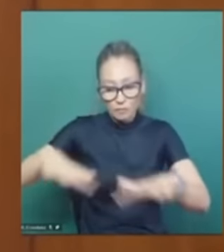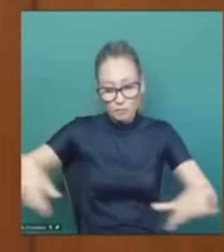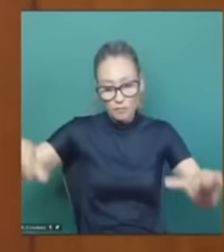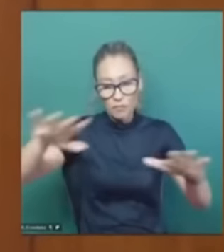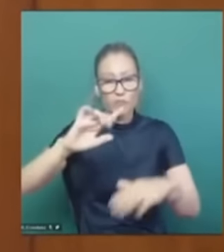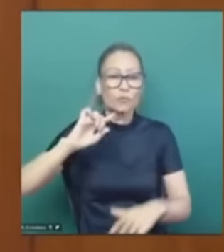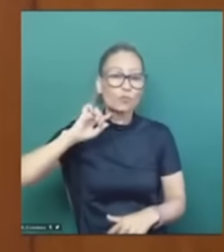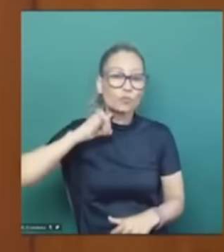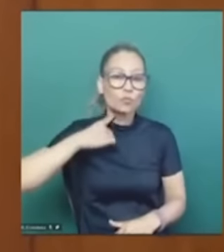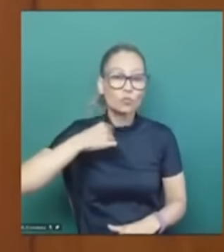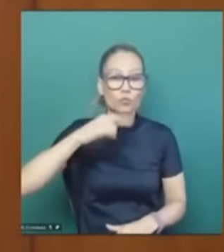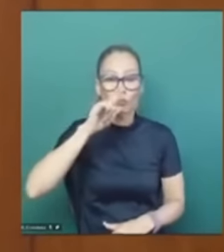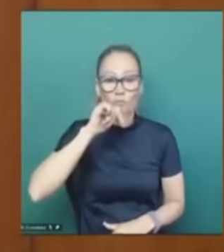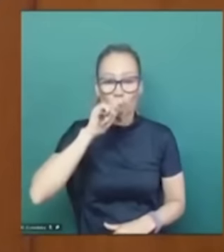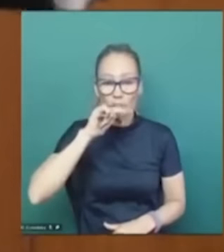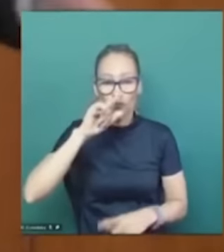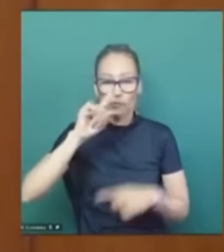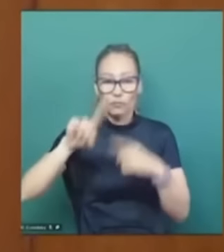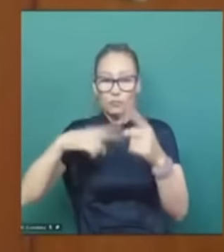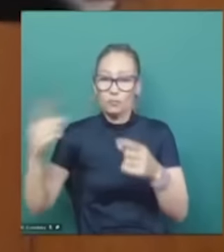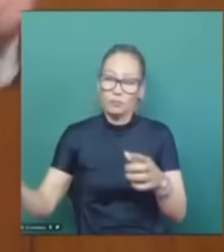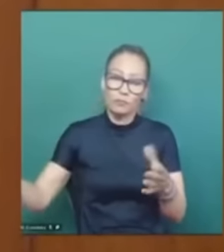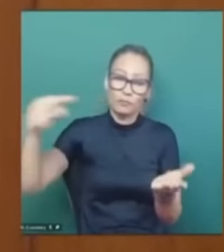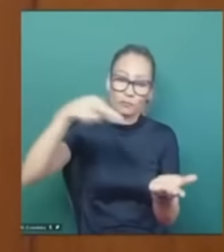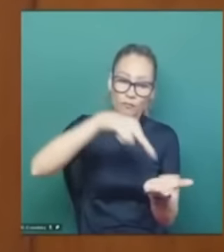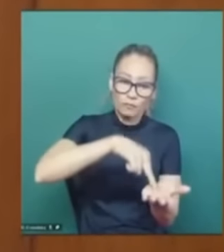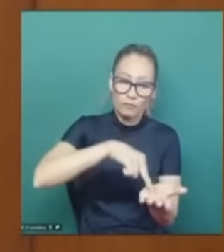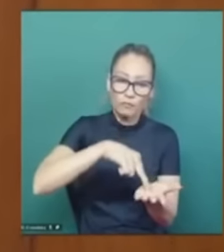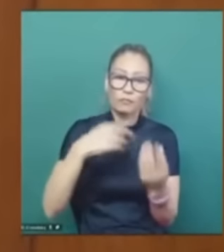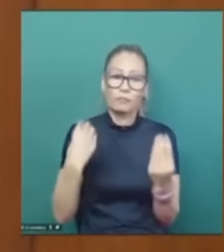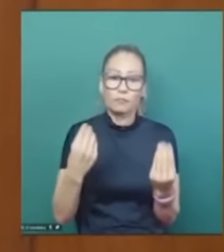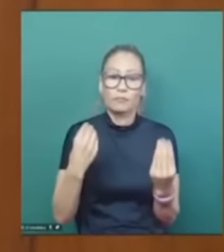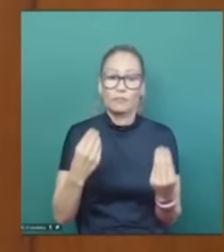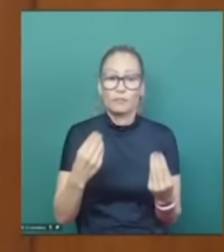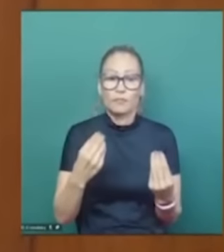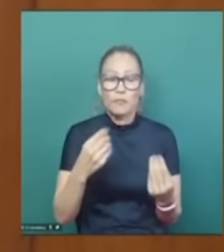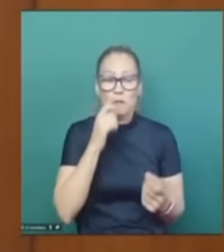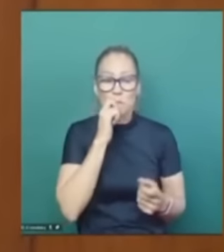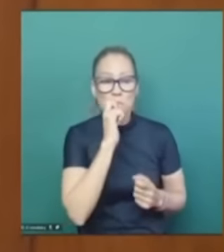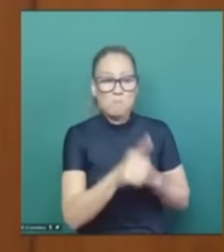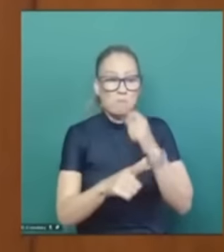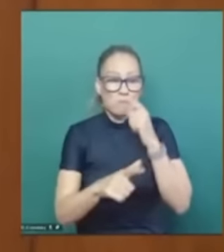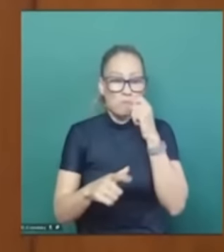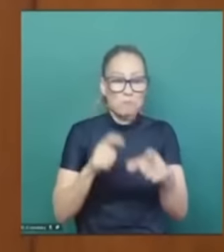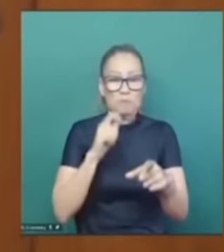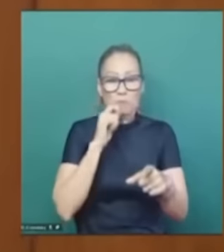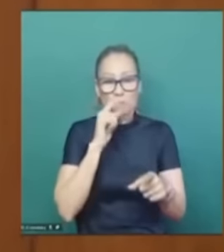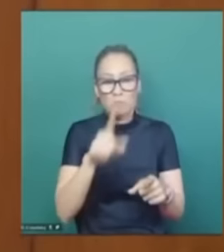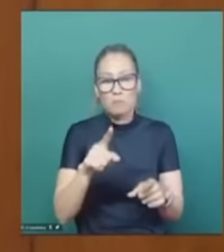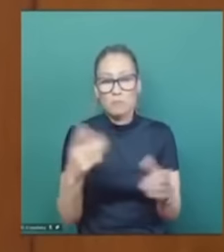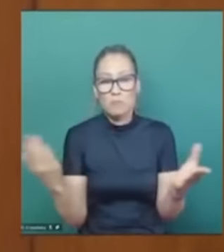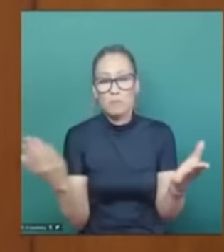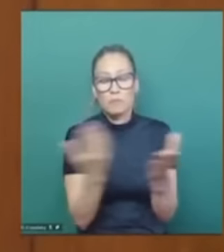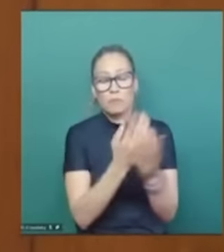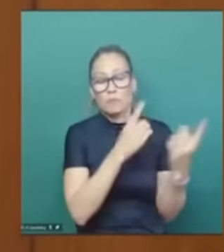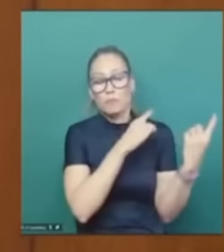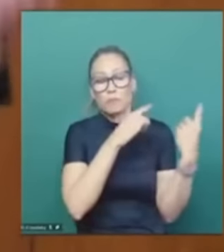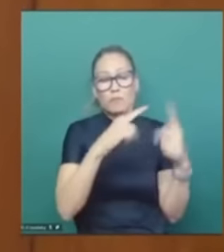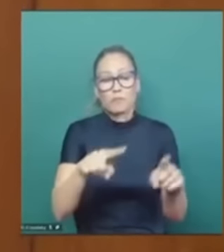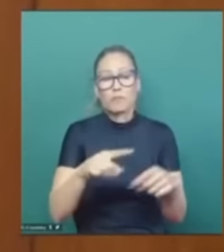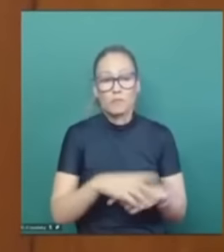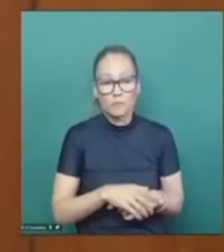ainda vêm aqui encher o saco depois e processar e falar bobagem. É uma grande de uma hipocrisia. A vereadora quer empregos,